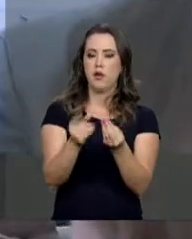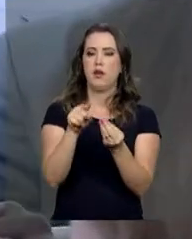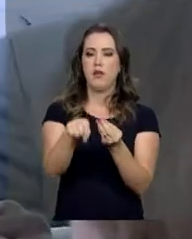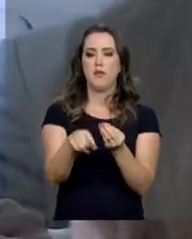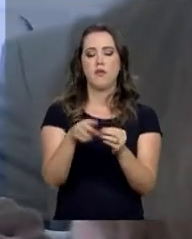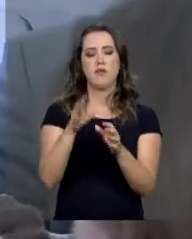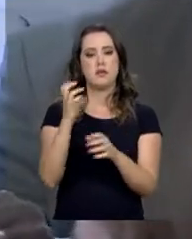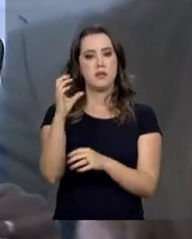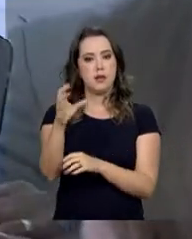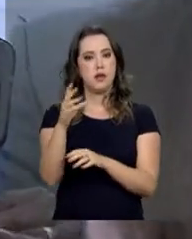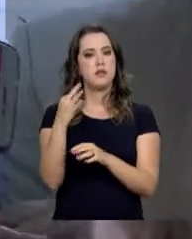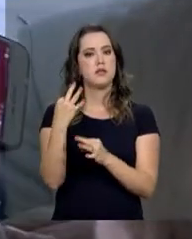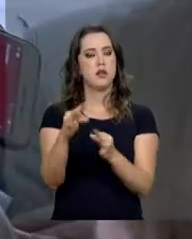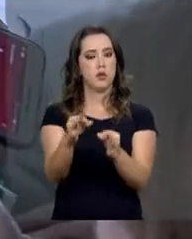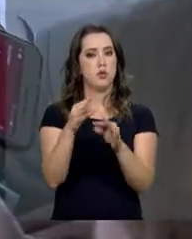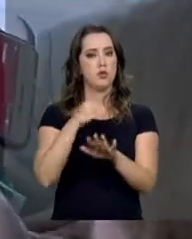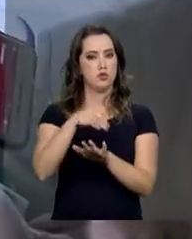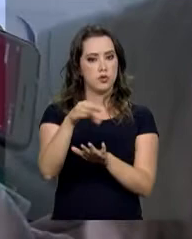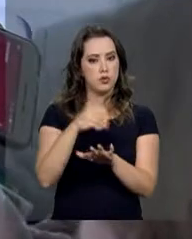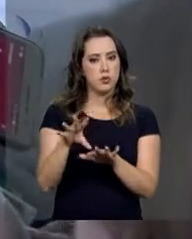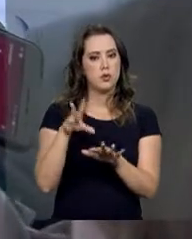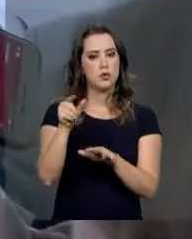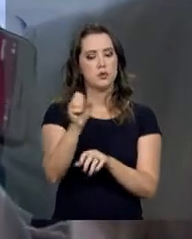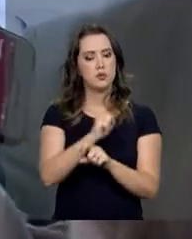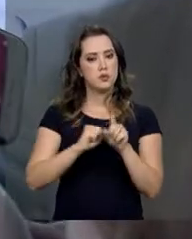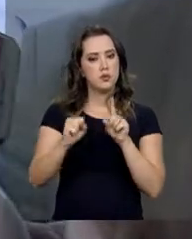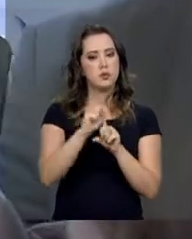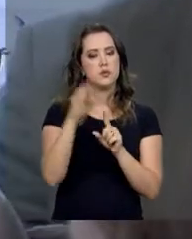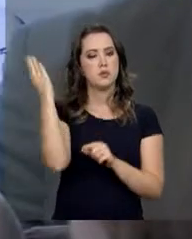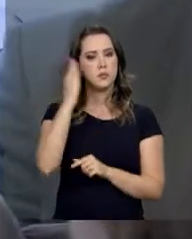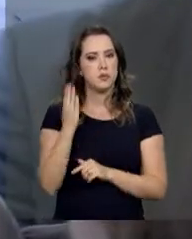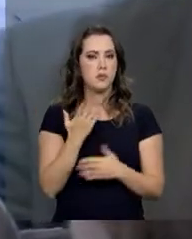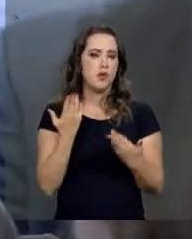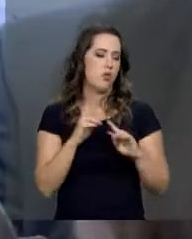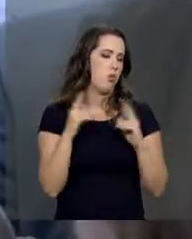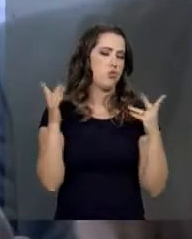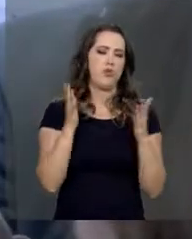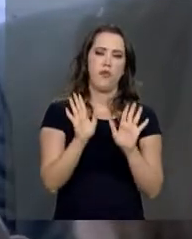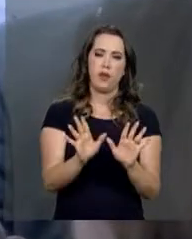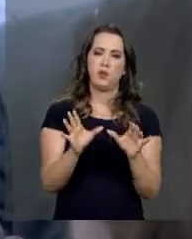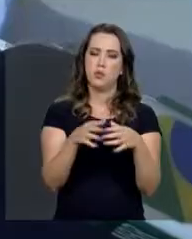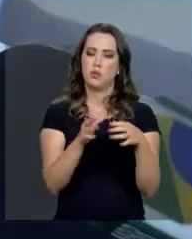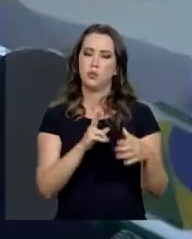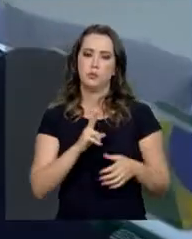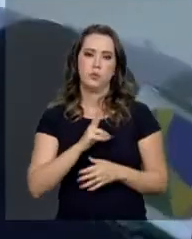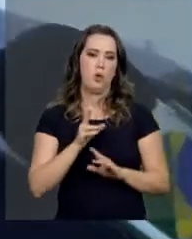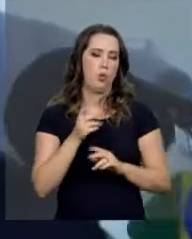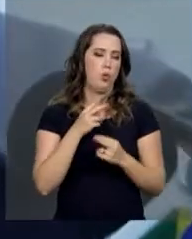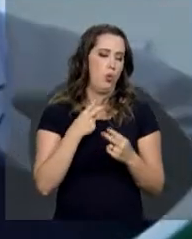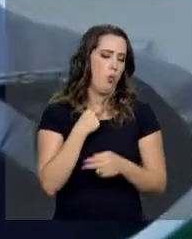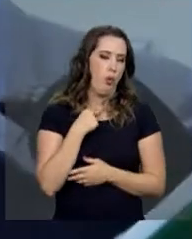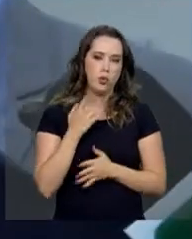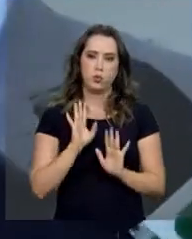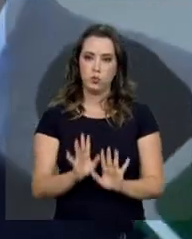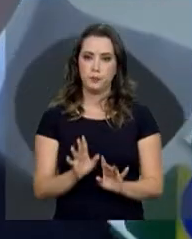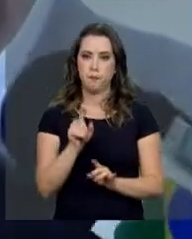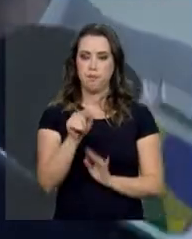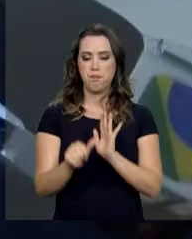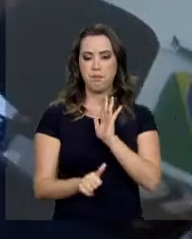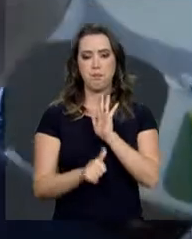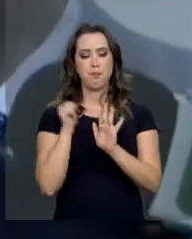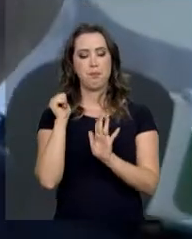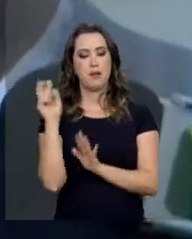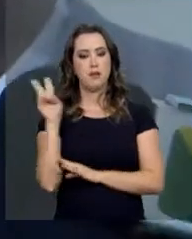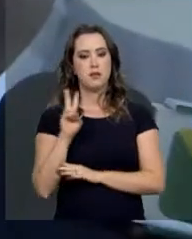brasileira portanto não poderia ser diferente em relação à adin tipton e privada de ensino superior pela primeira vez e de forma muito